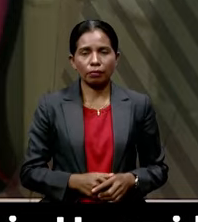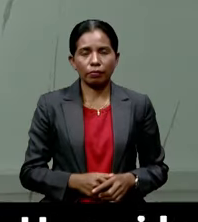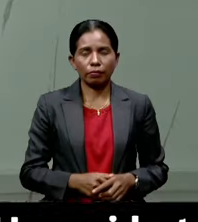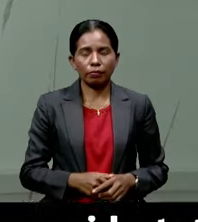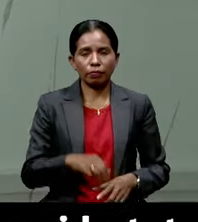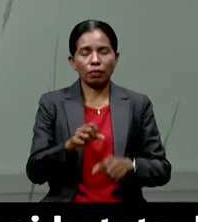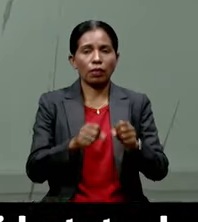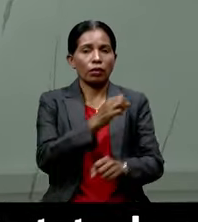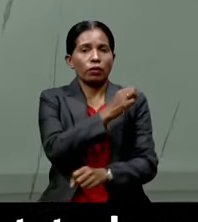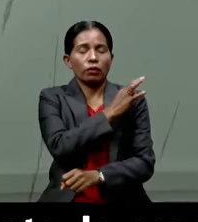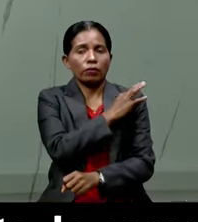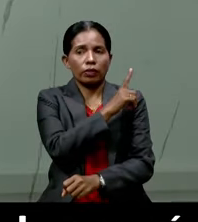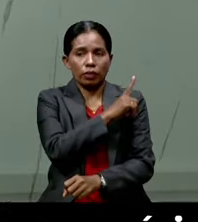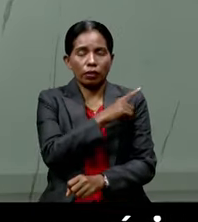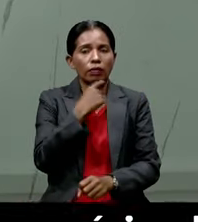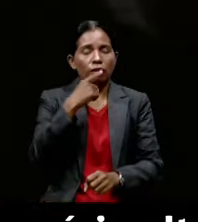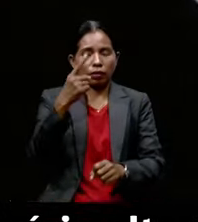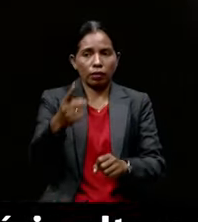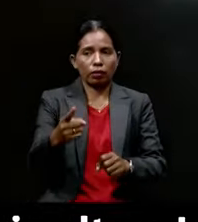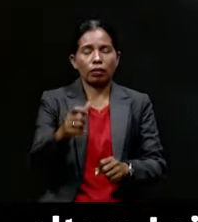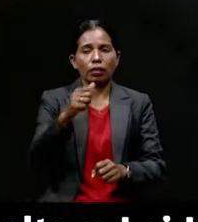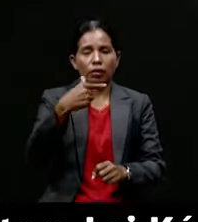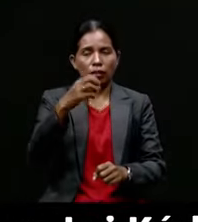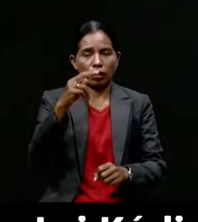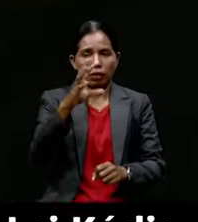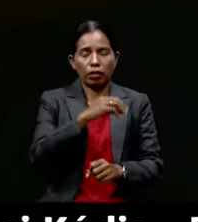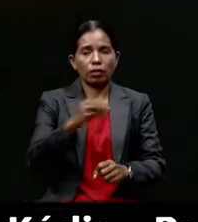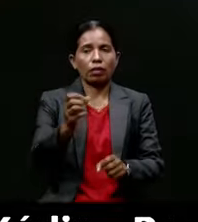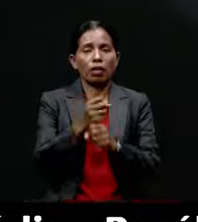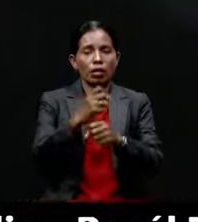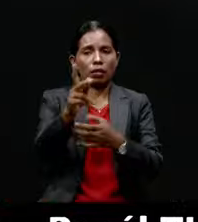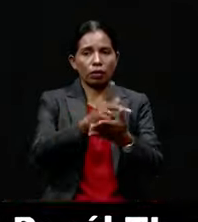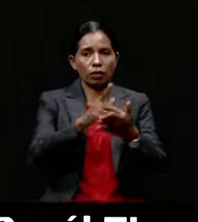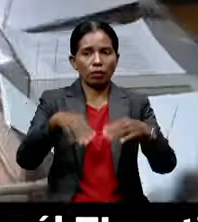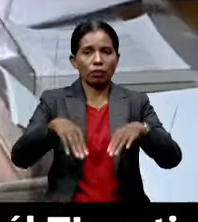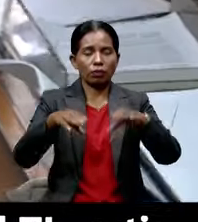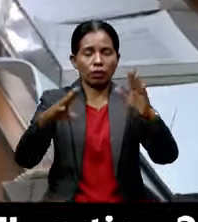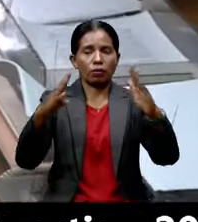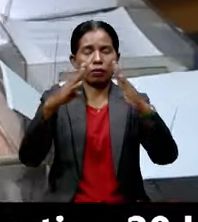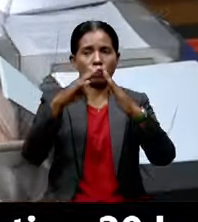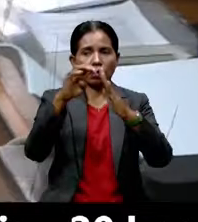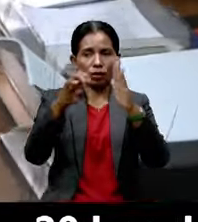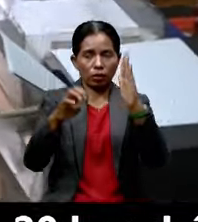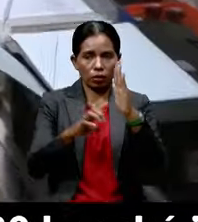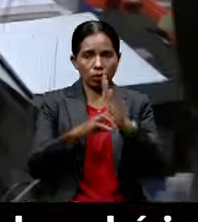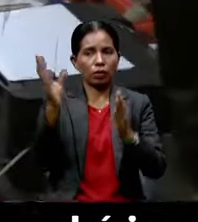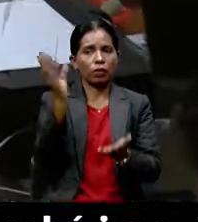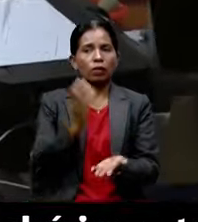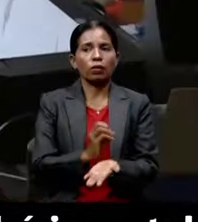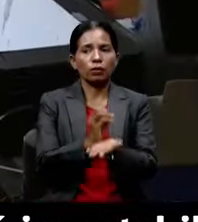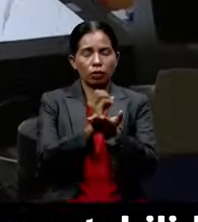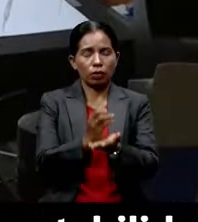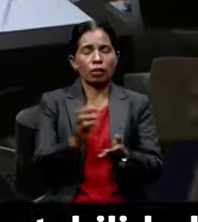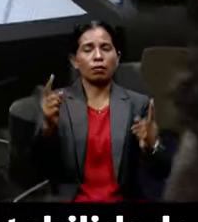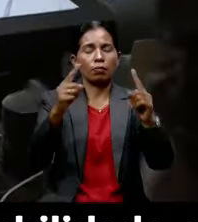Sociedade civil considera ex-presidente Rewa Arsenio Paixão Bano comete crime tamba fang residência estado ia Fulolo oi kusi ba Maria Alcateri ho